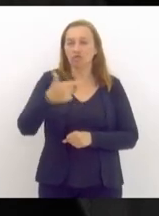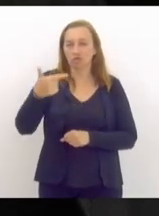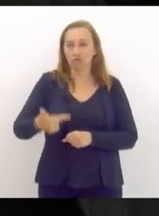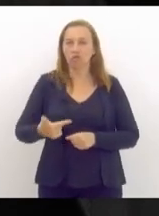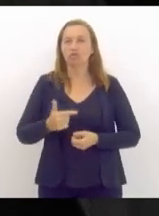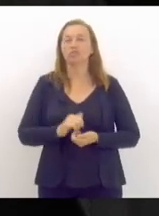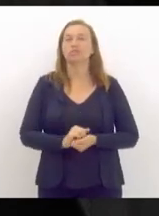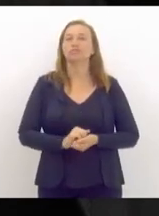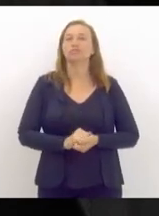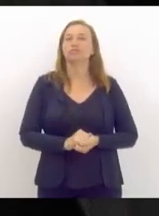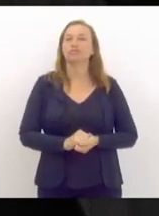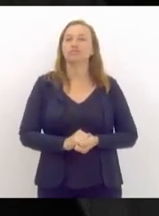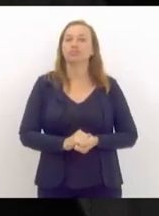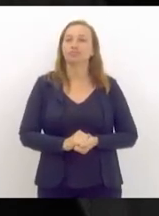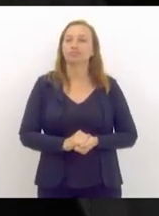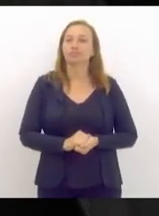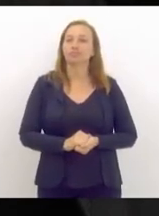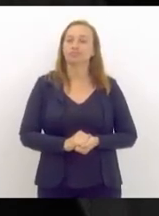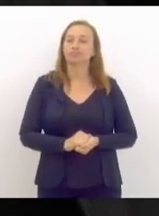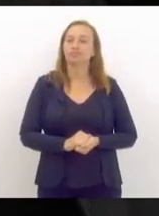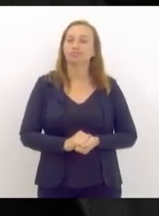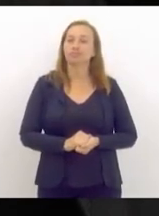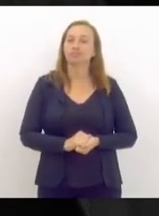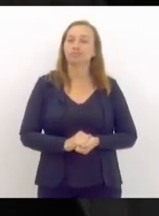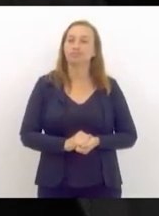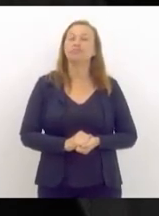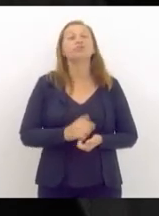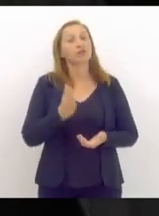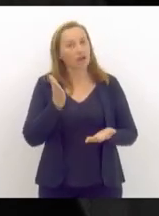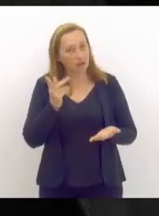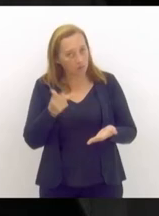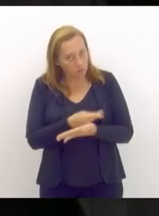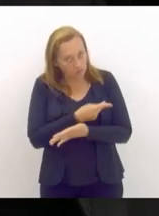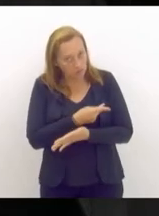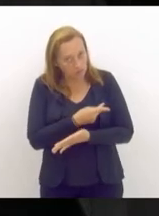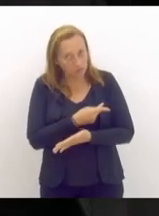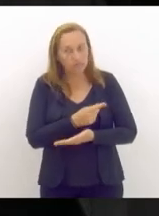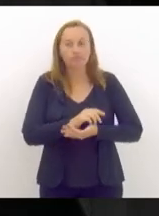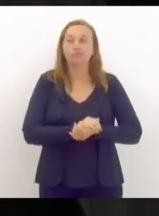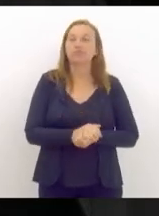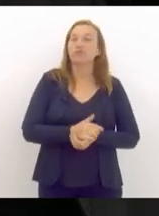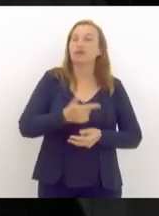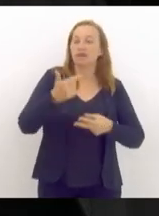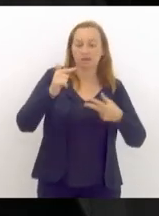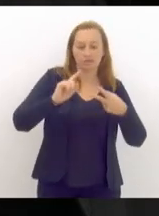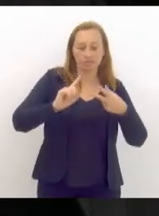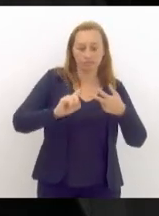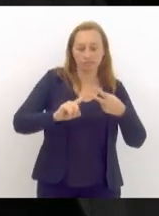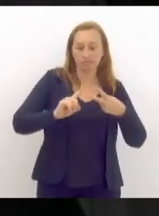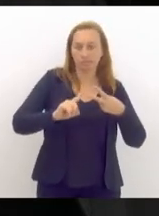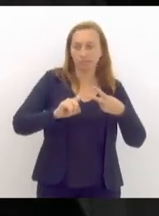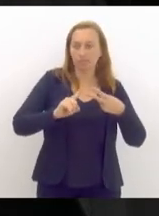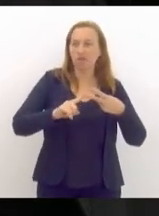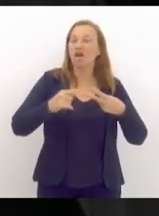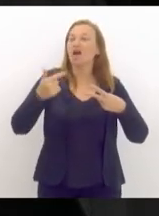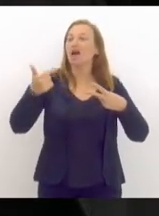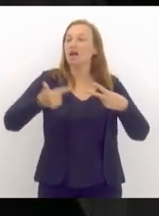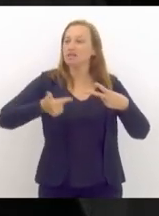2022. E assim ocorreu. A segunda parcela,